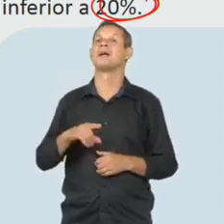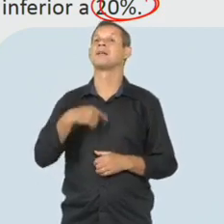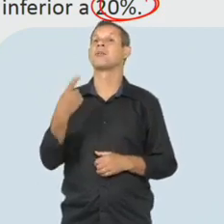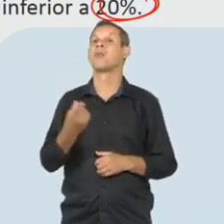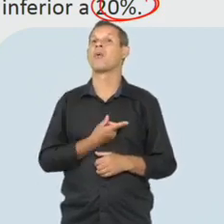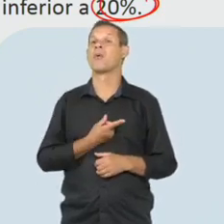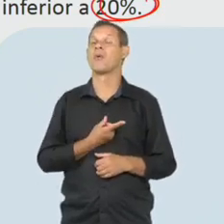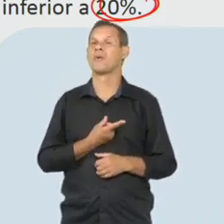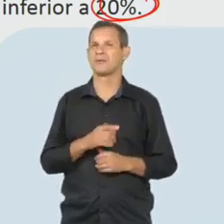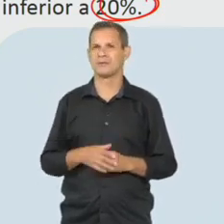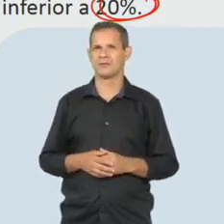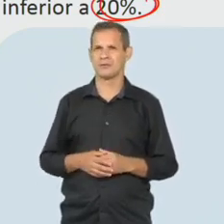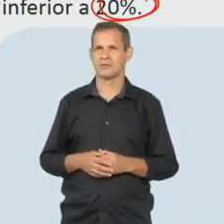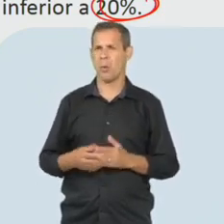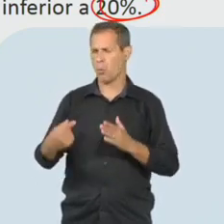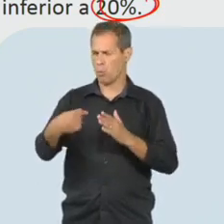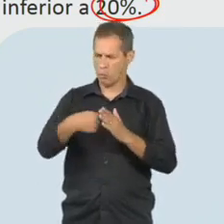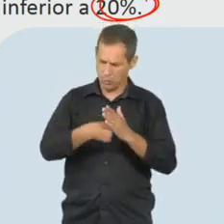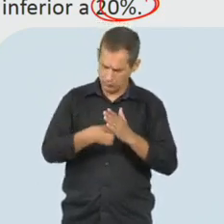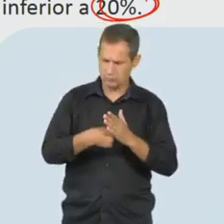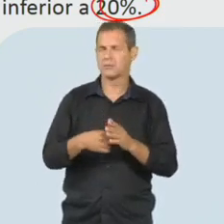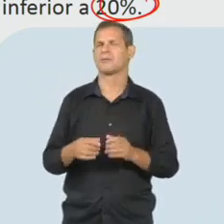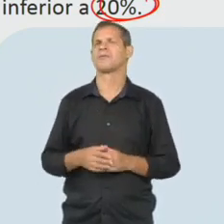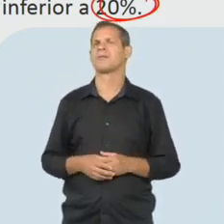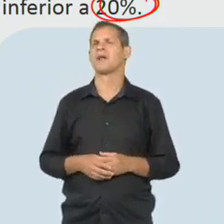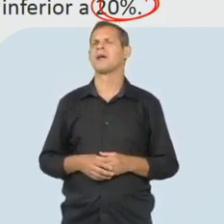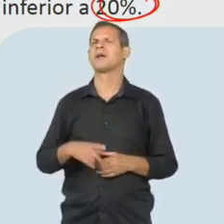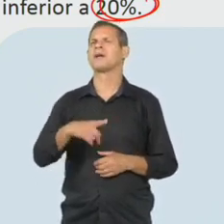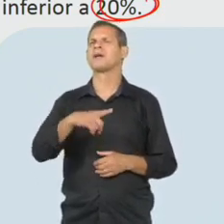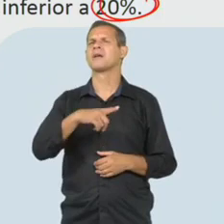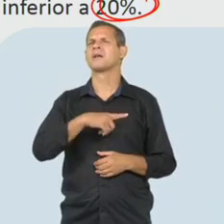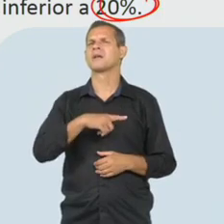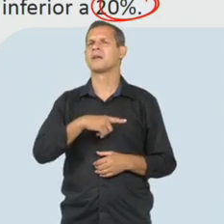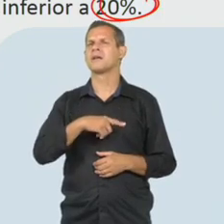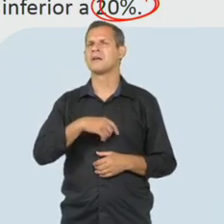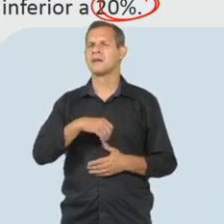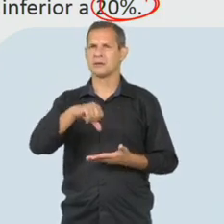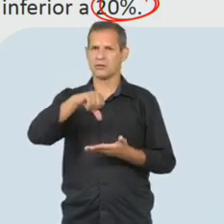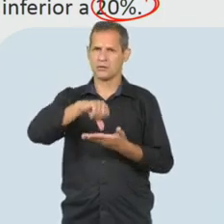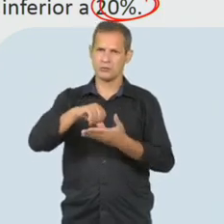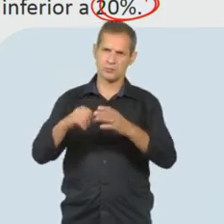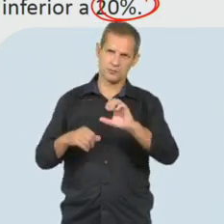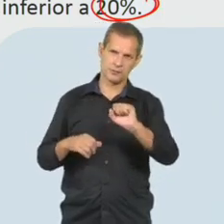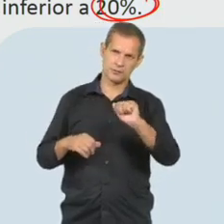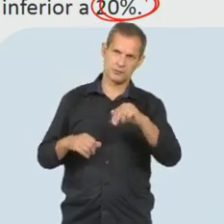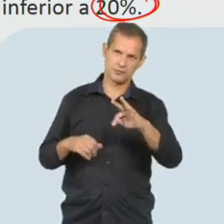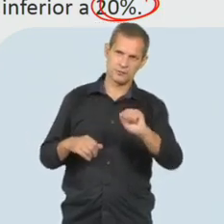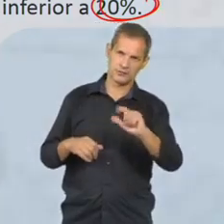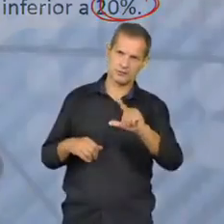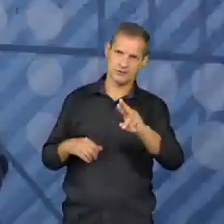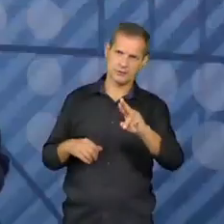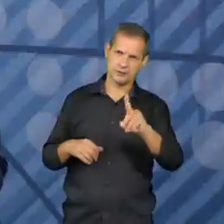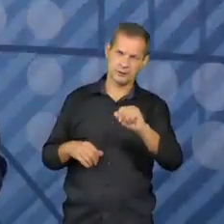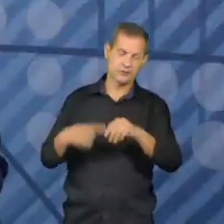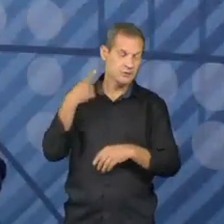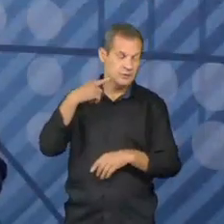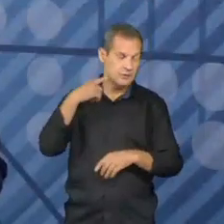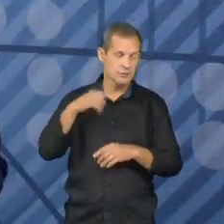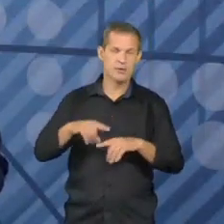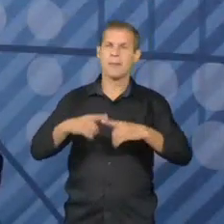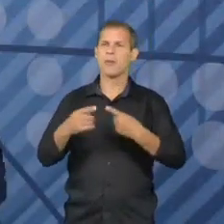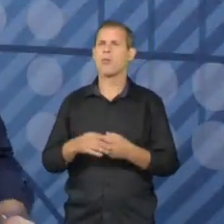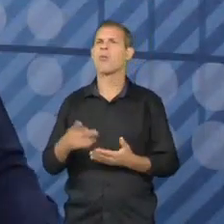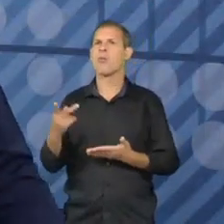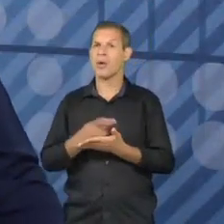temos aqui uma pergunta que vem lá de Santa Luzia, Minas Gerais. Professor, o erro é a margem de